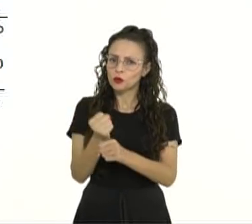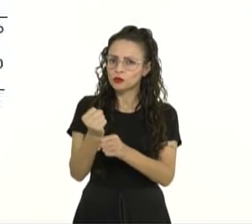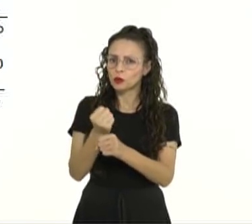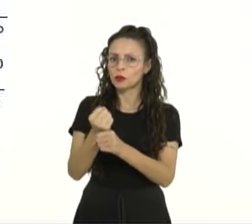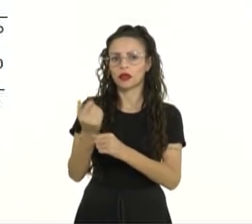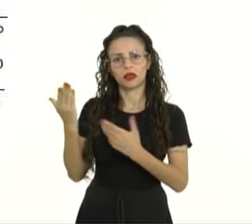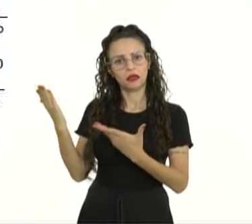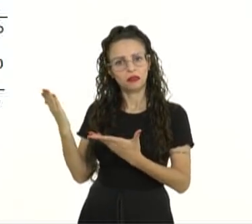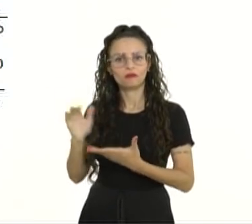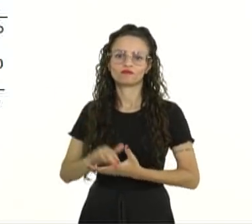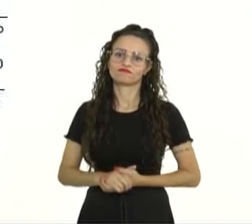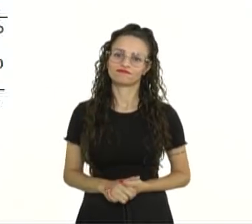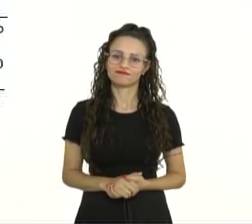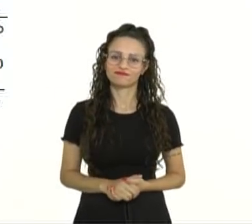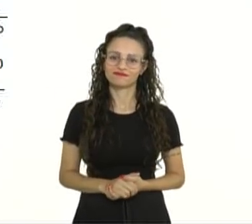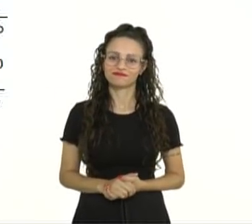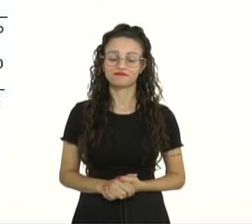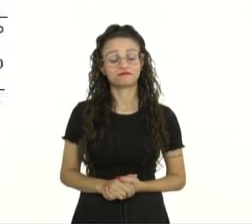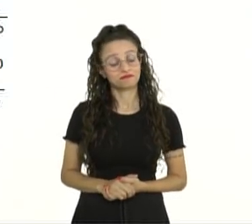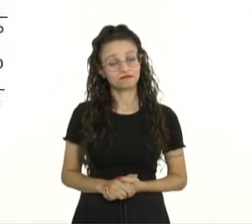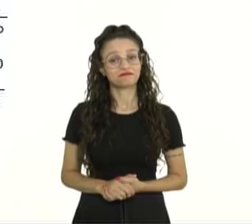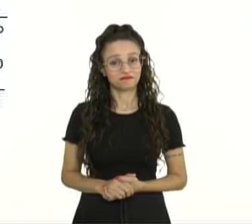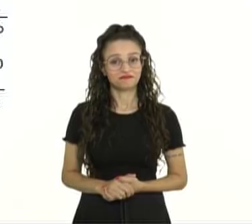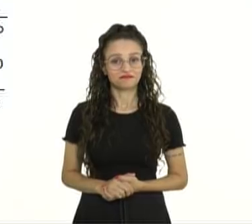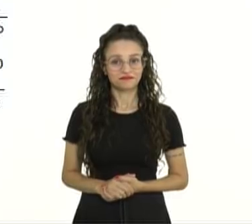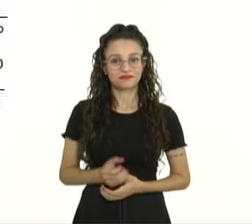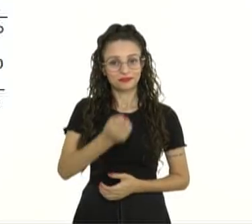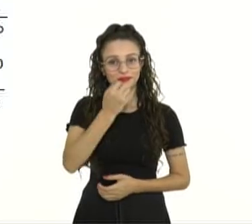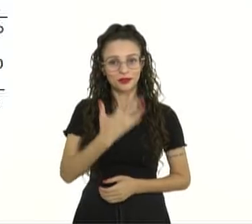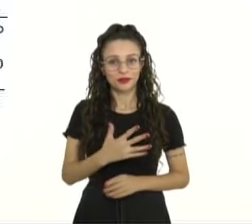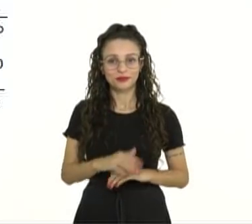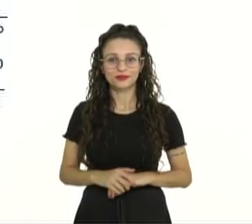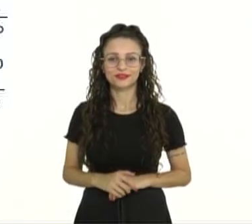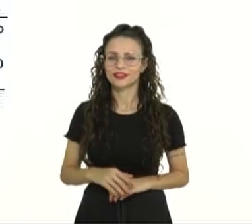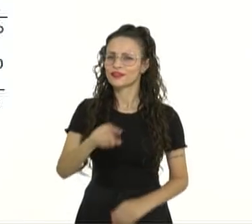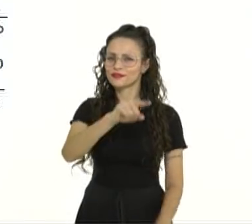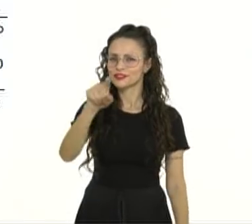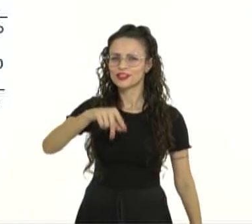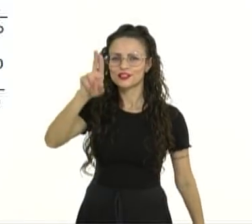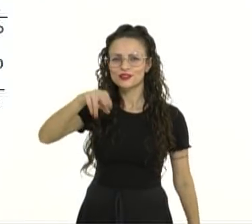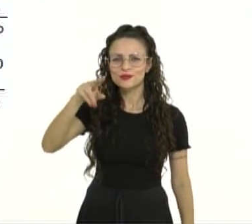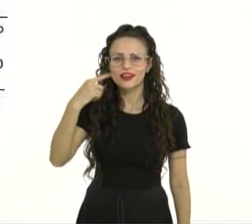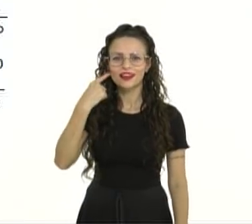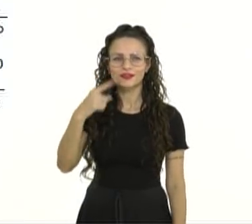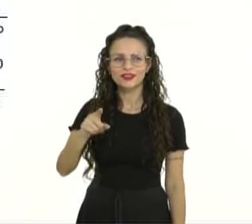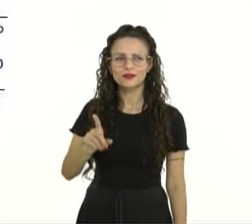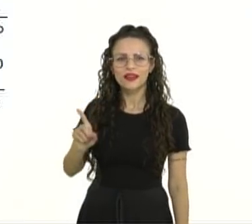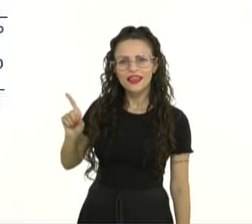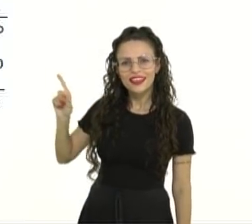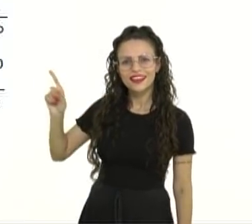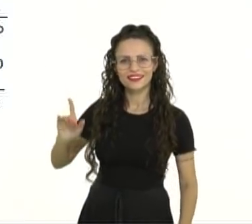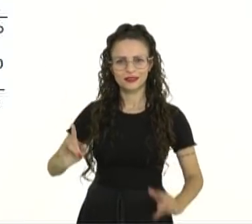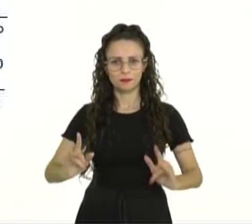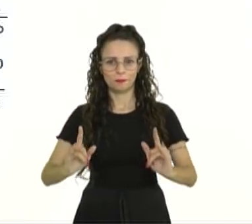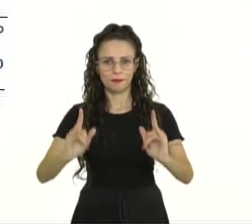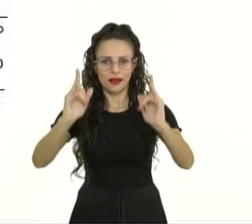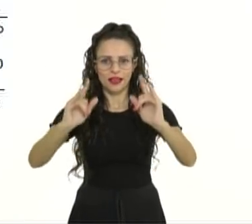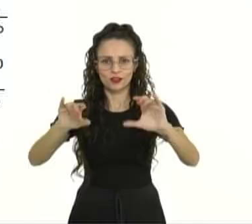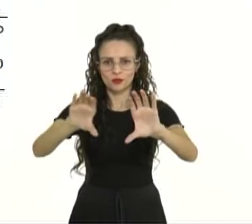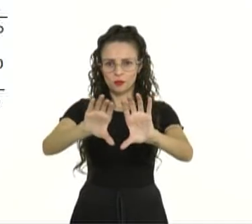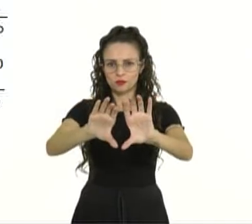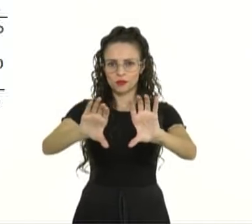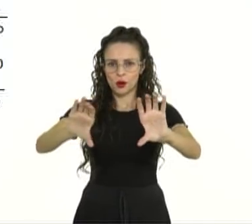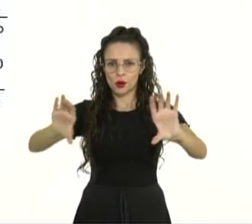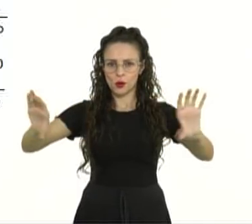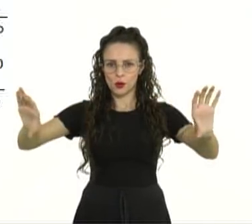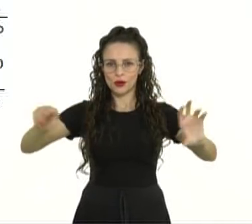Porque está meio inacabado aí. Boa! Vocês nunca viram aquele prédio alguma vez na televisão ou